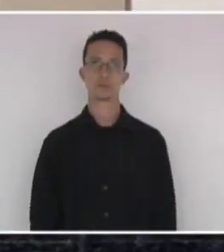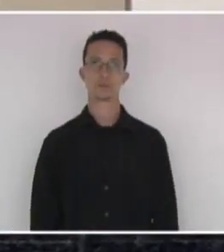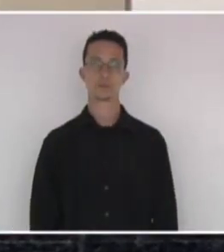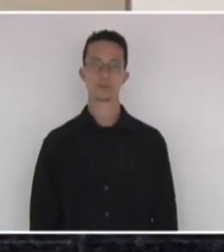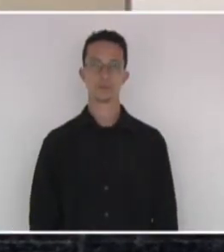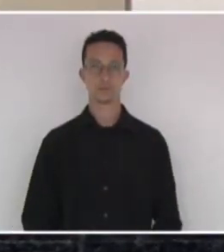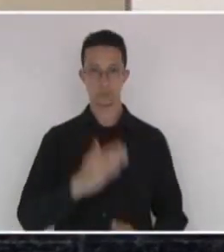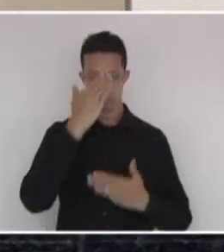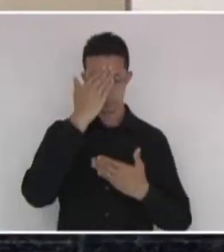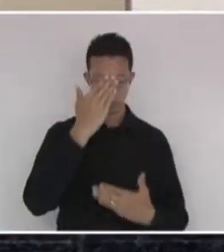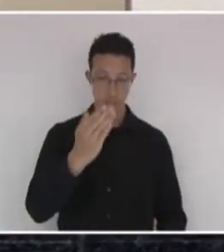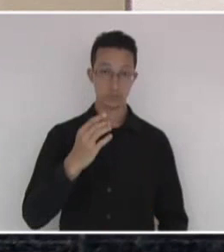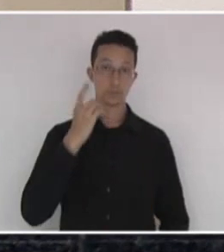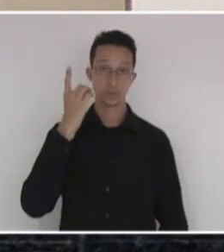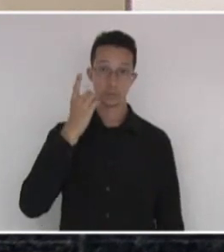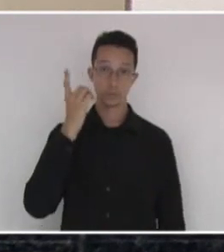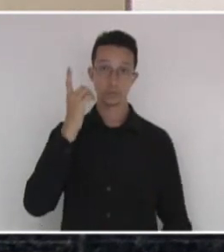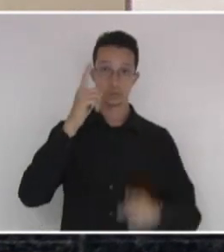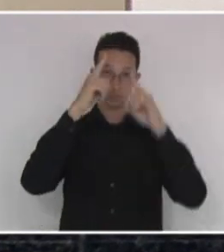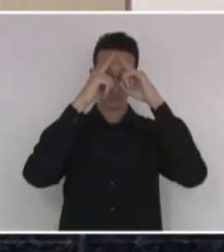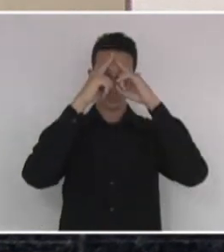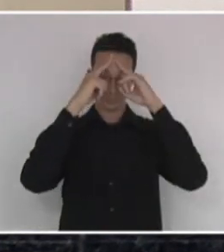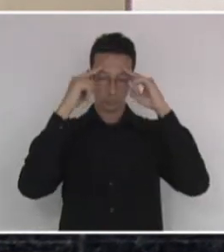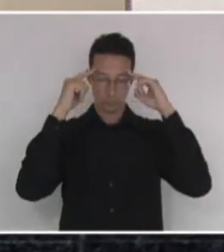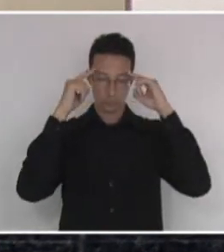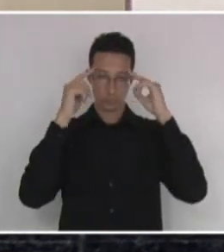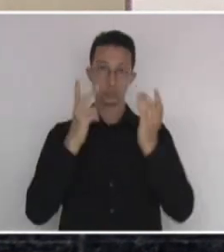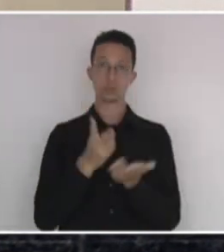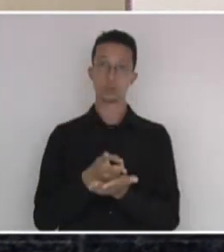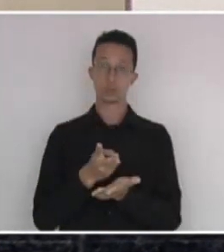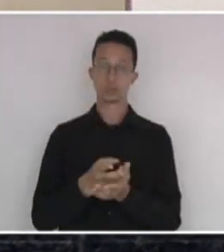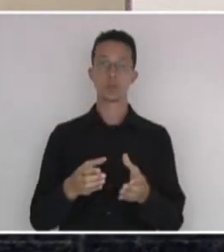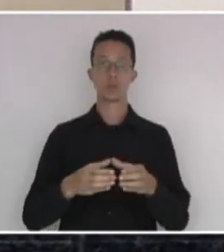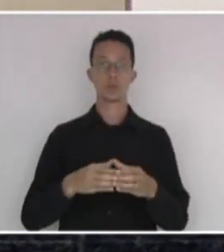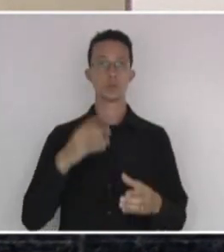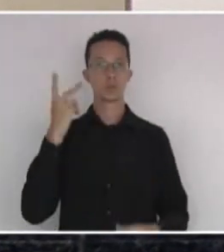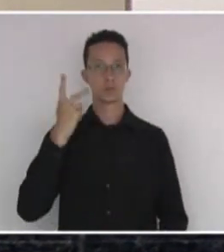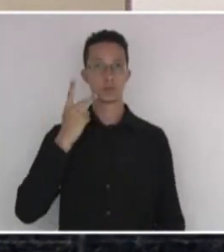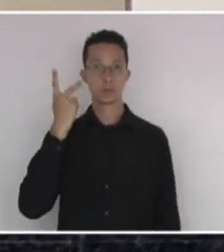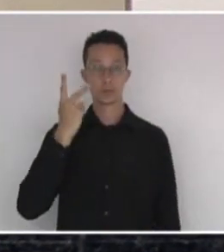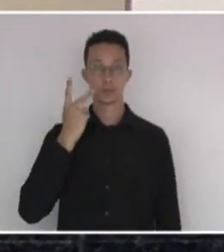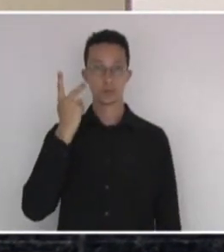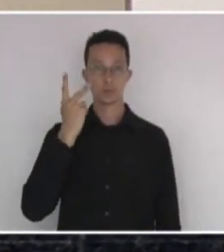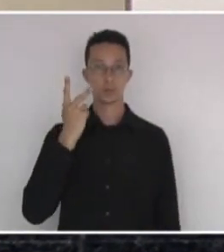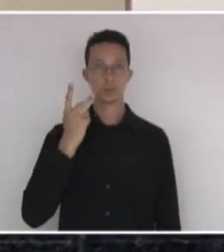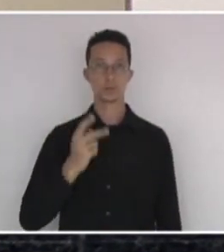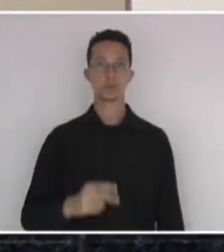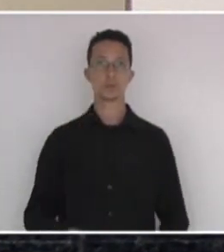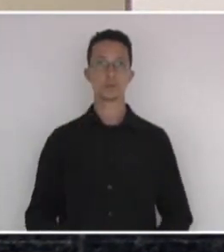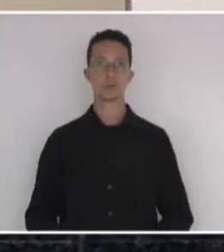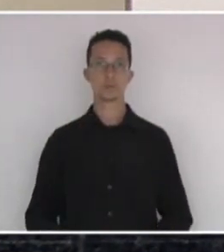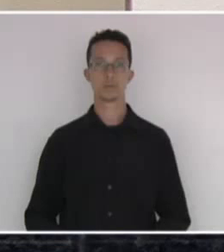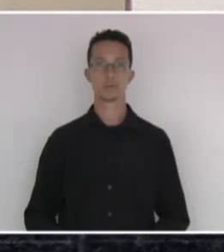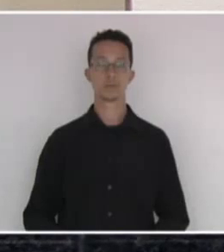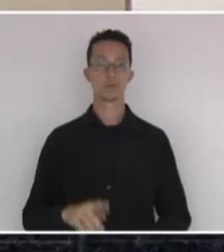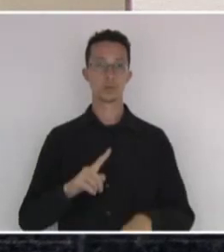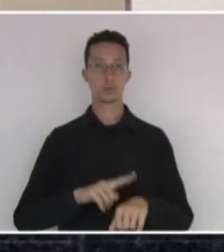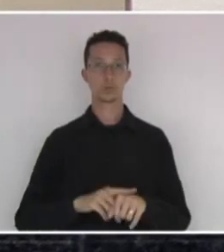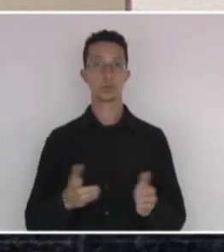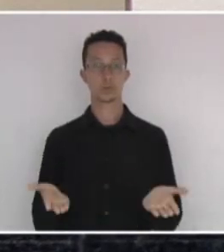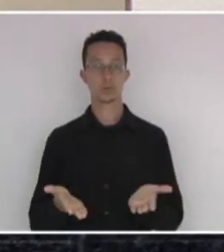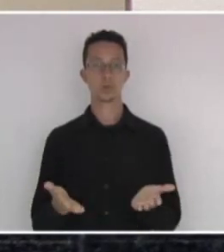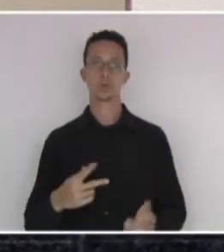Obrigado, deputado Neudi Sareta. Ainda no horário dos partidos, o espaço concedido ao